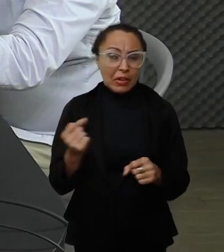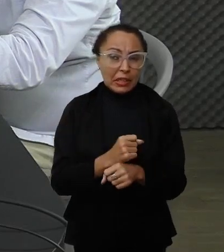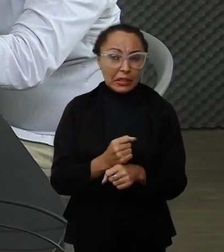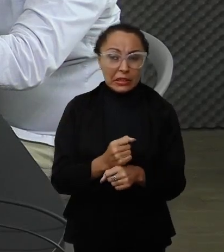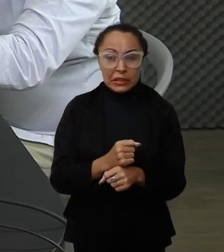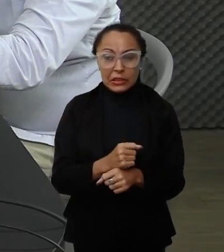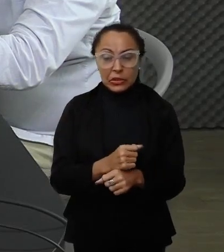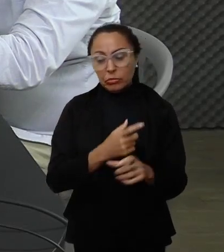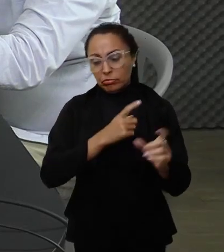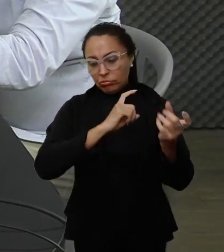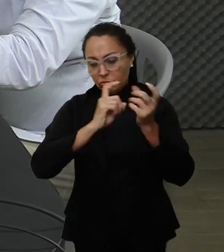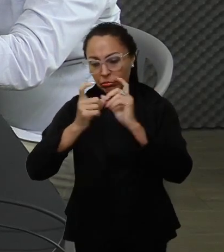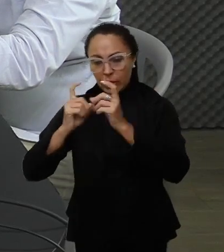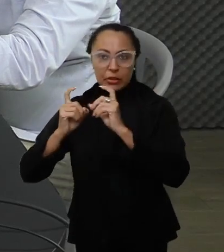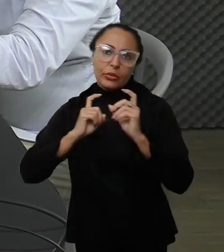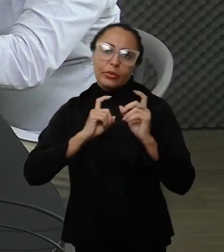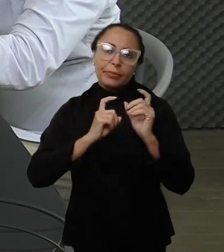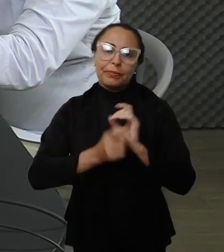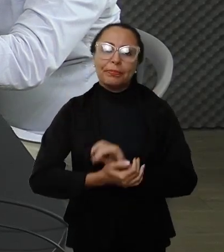poder chegar.